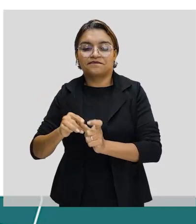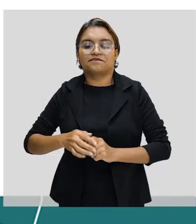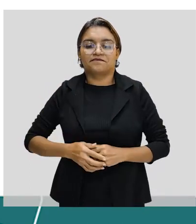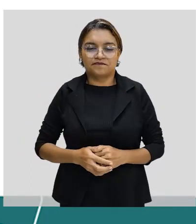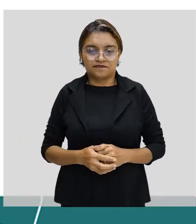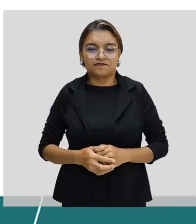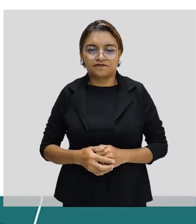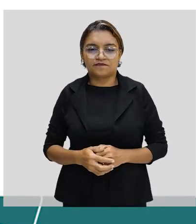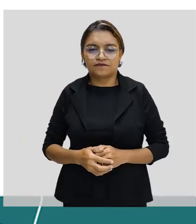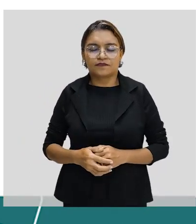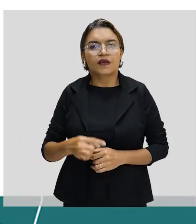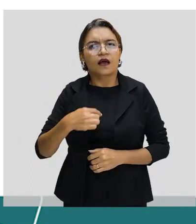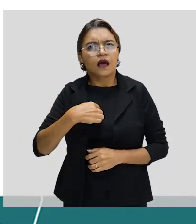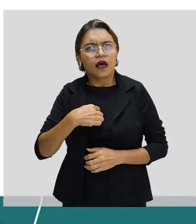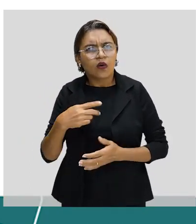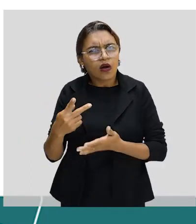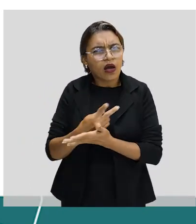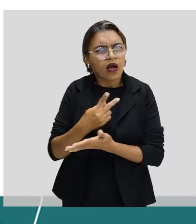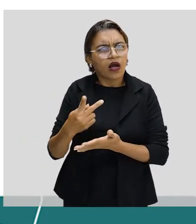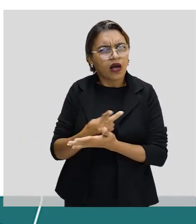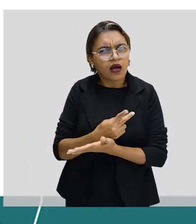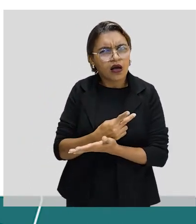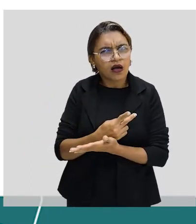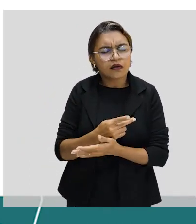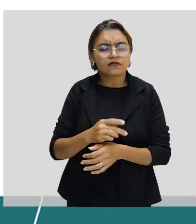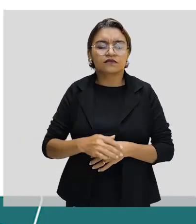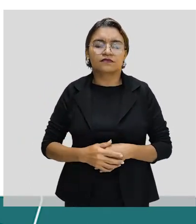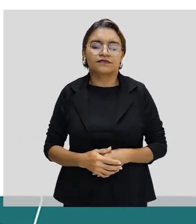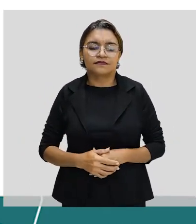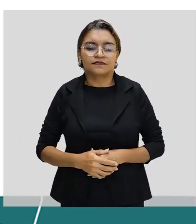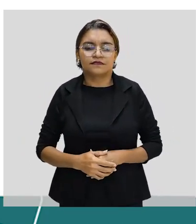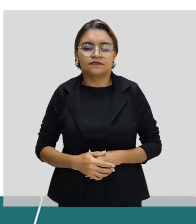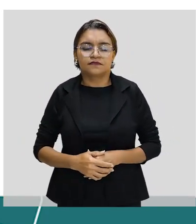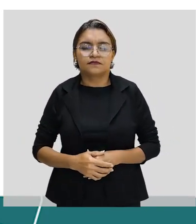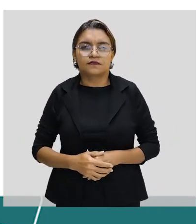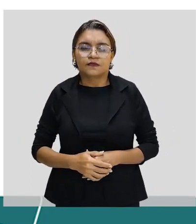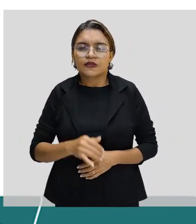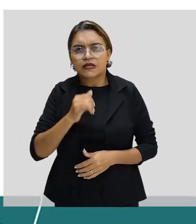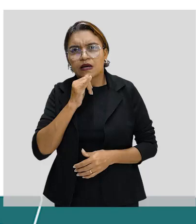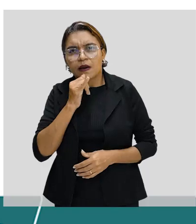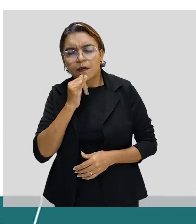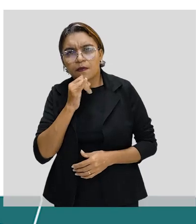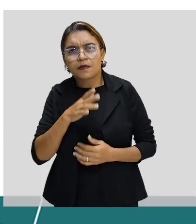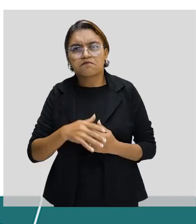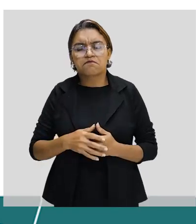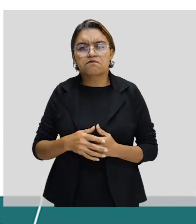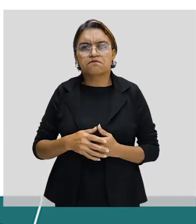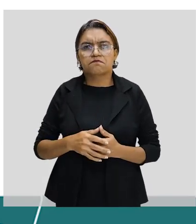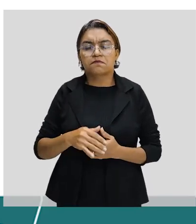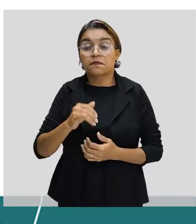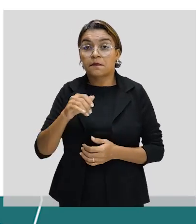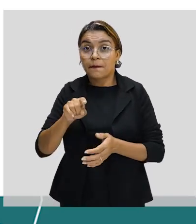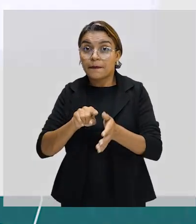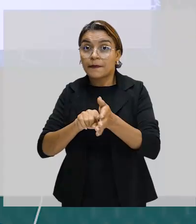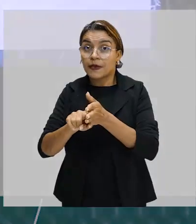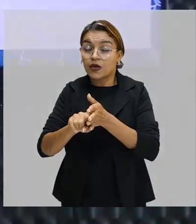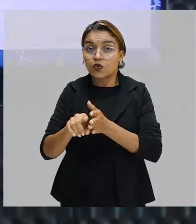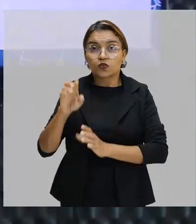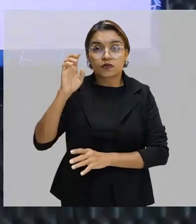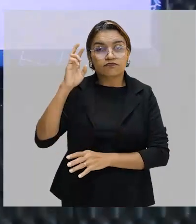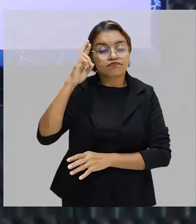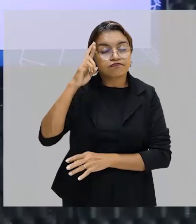wrong? Eu estou errado ou eu estou errada? É uma pergunta reflexiva na primeira pessoa. Tem até uma